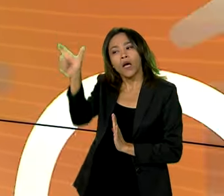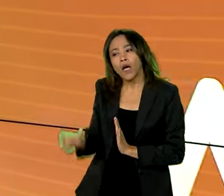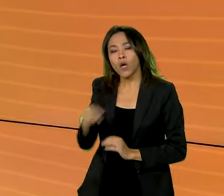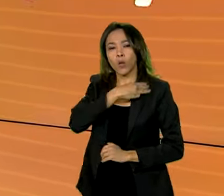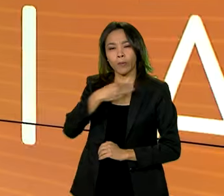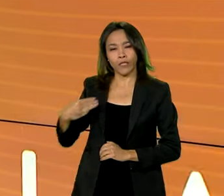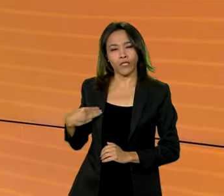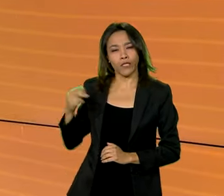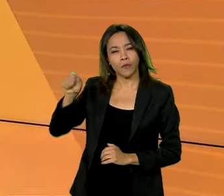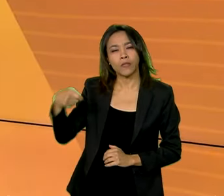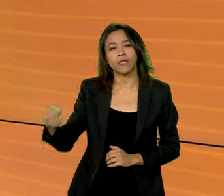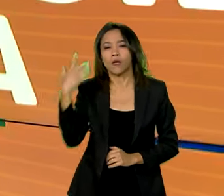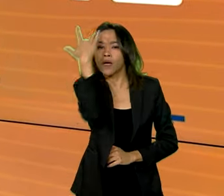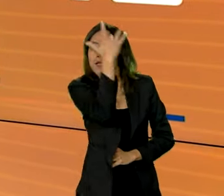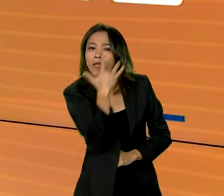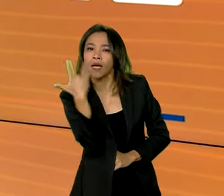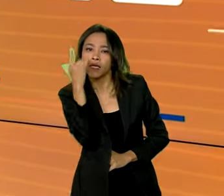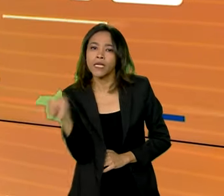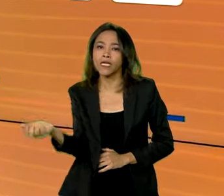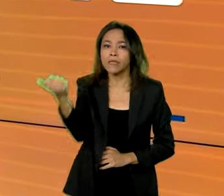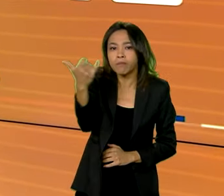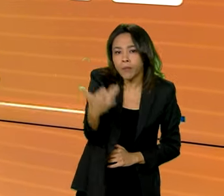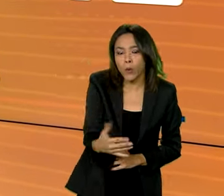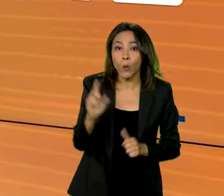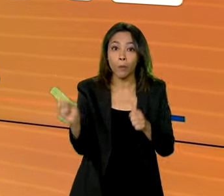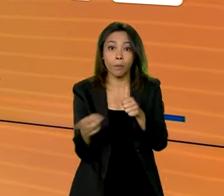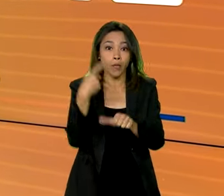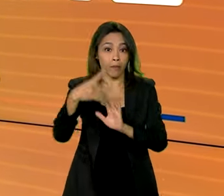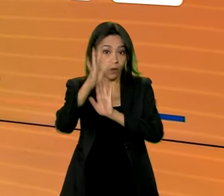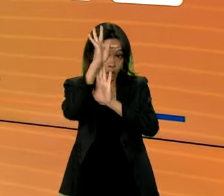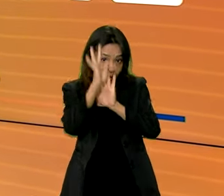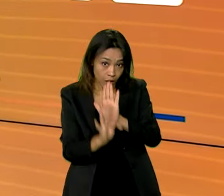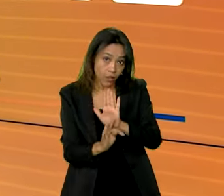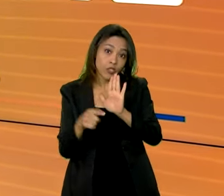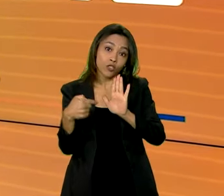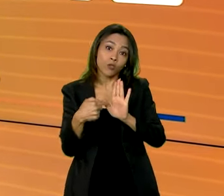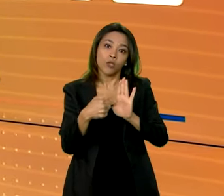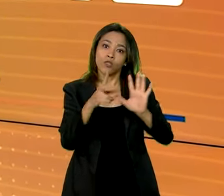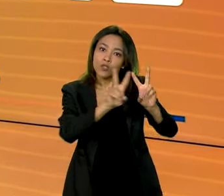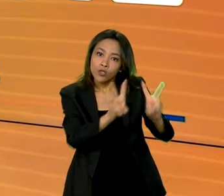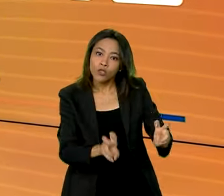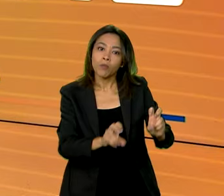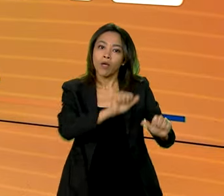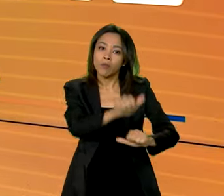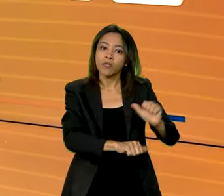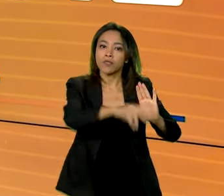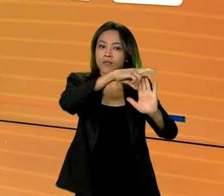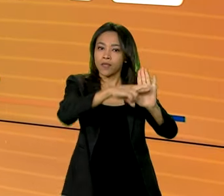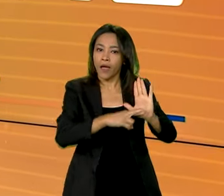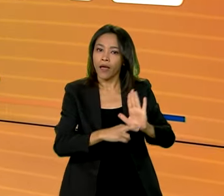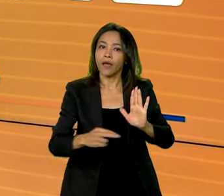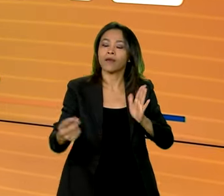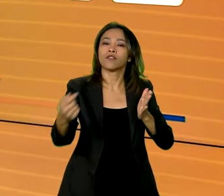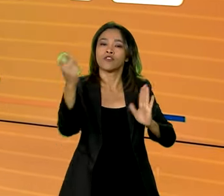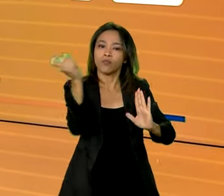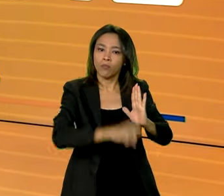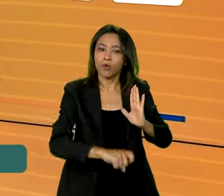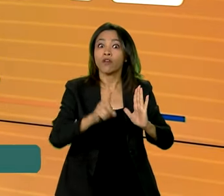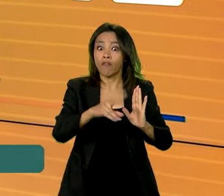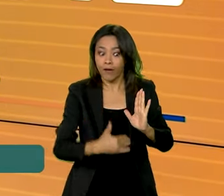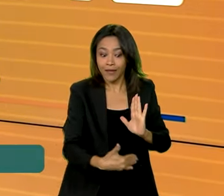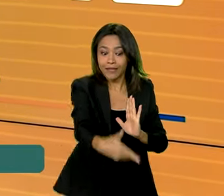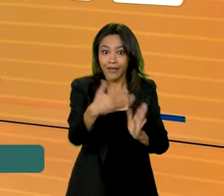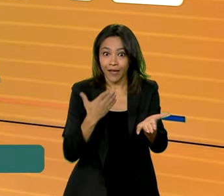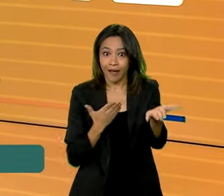Fernando Haddad, afirmou que o primeiro texto de regulamentação da reforma tributária deve ser aprovado na casa em 8 de